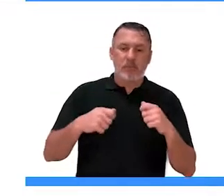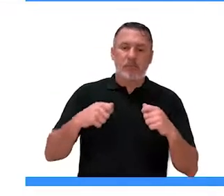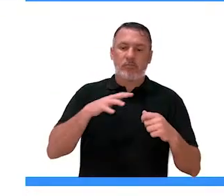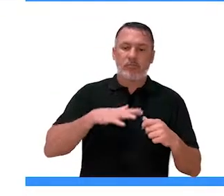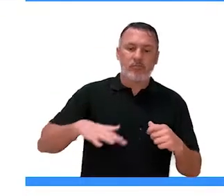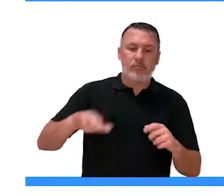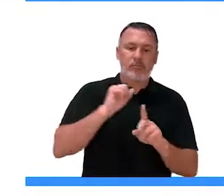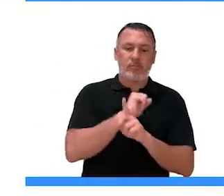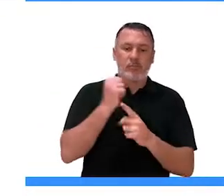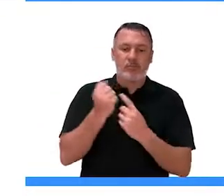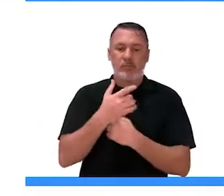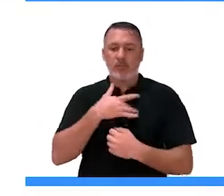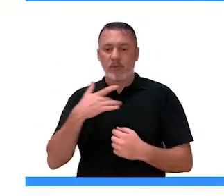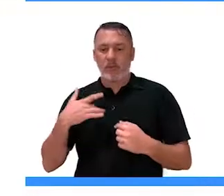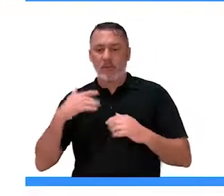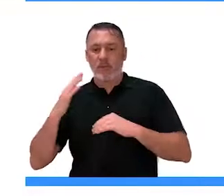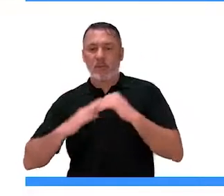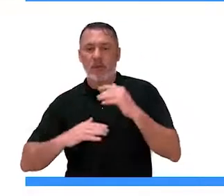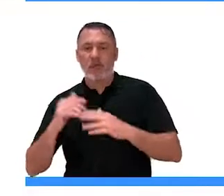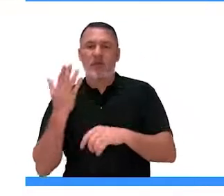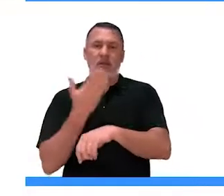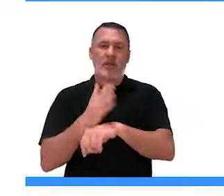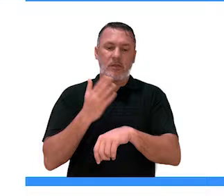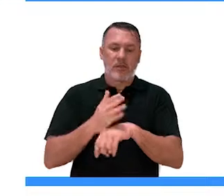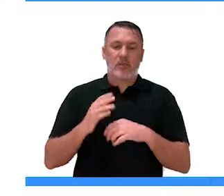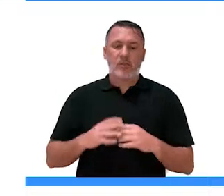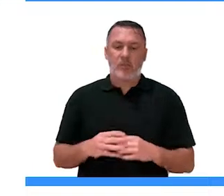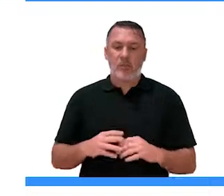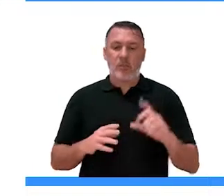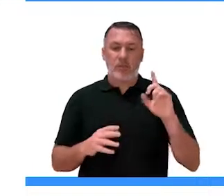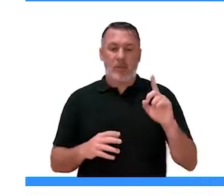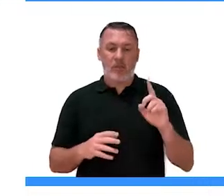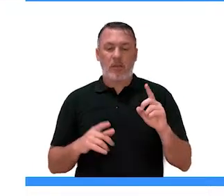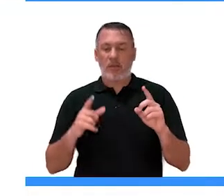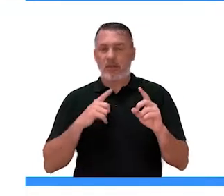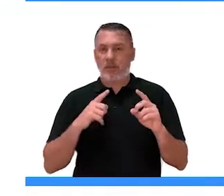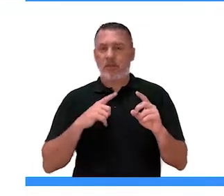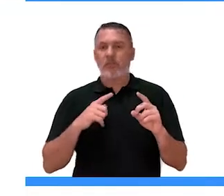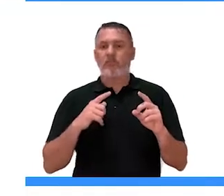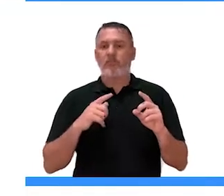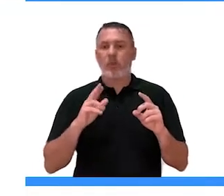os problemas de saúde da sociedade com a prática de exercícios. D.